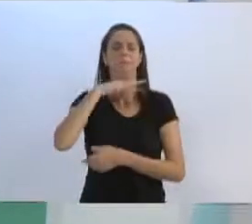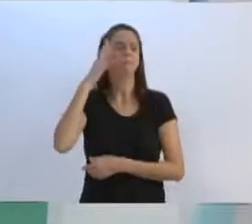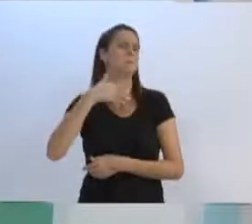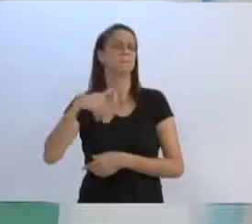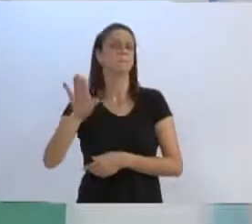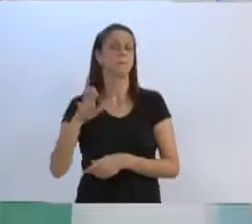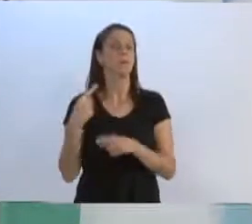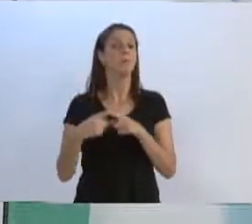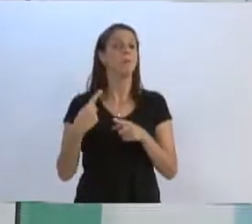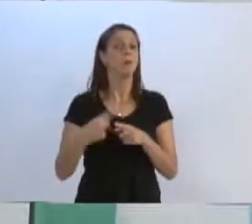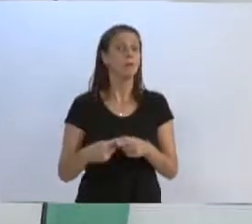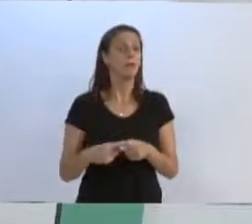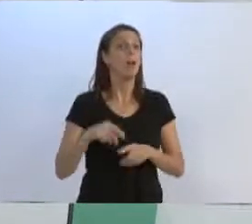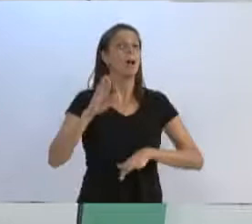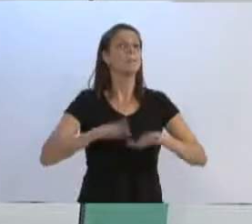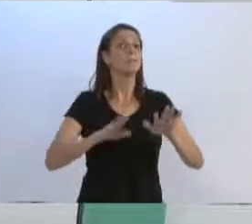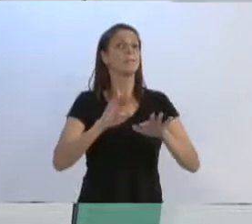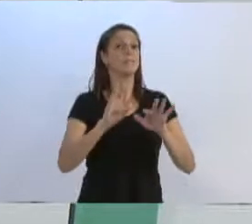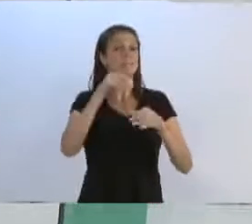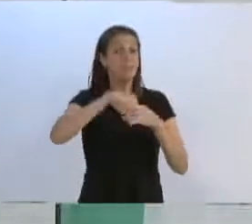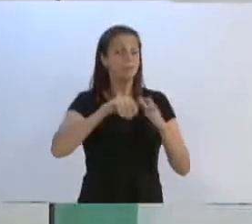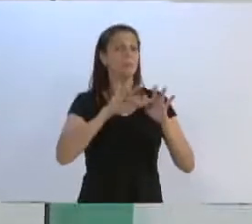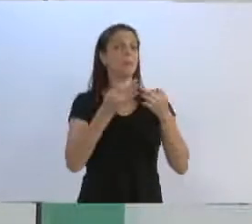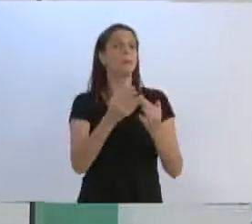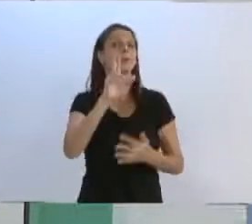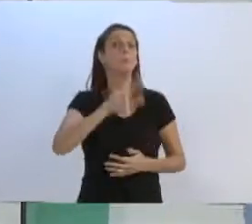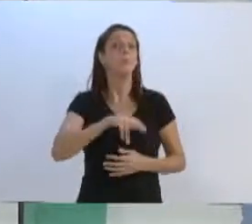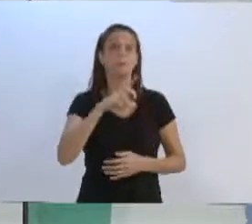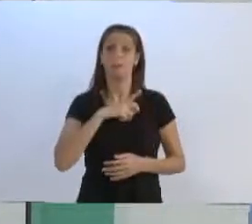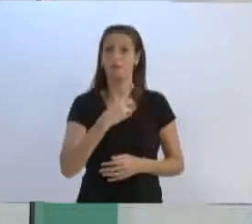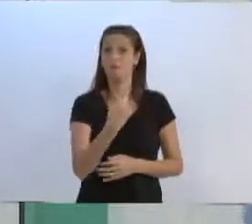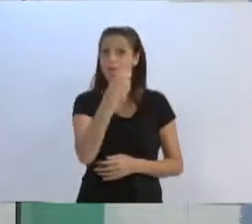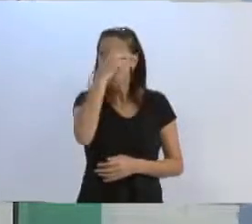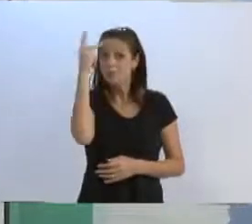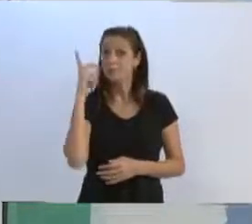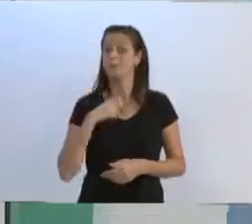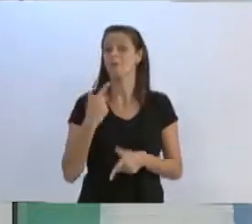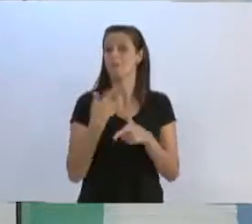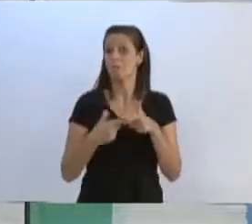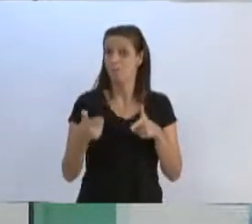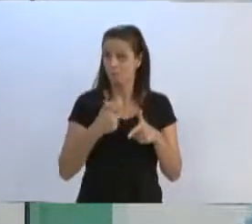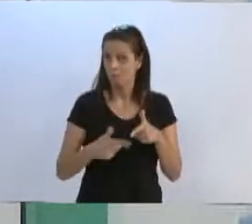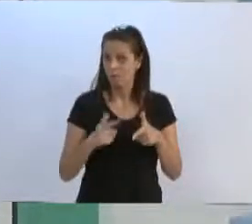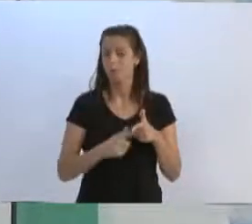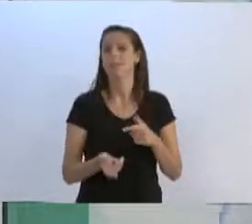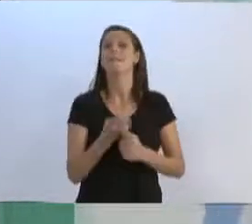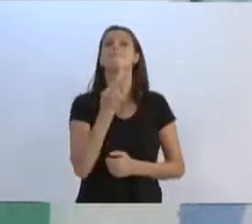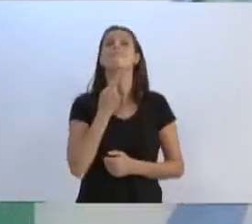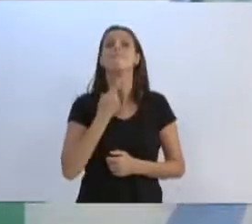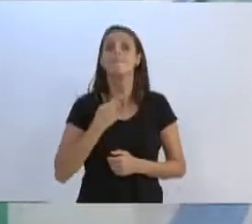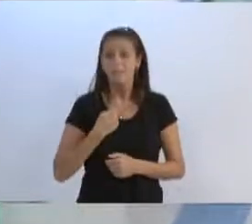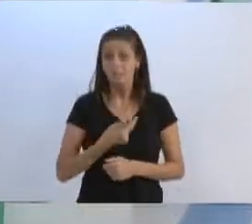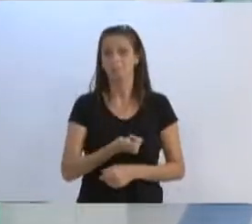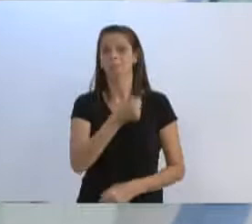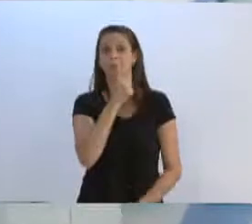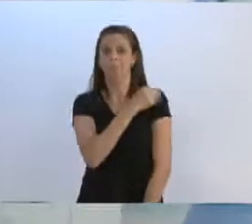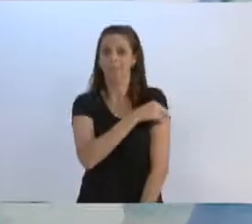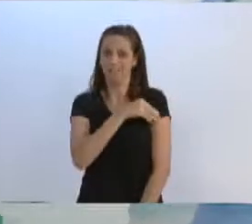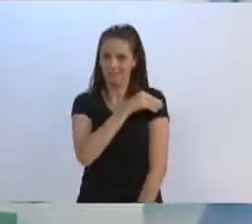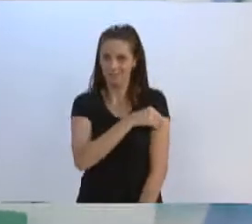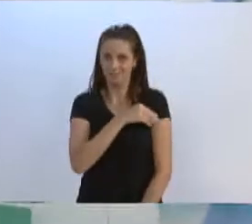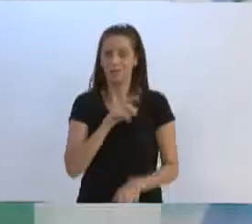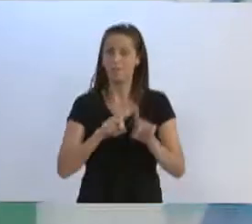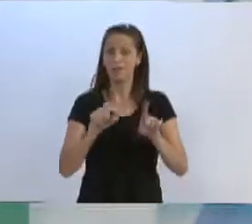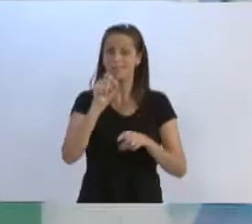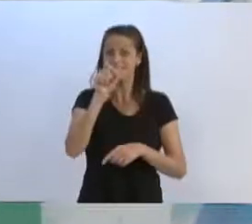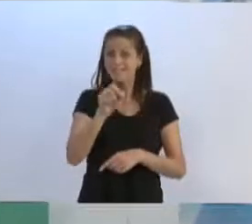não enfrentou até hoje o problema do álcool. Agora, para quem enfrenta, para quem enfrentou, isso é muito